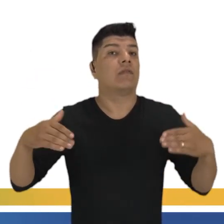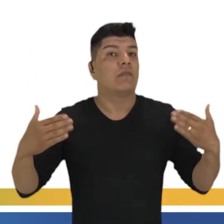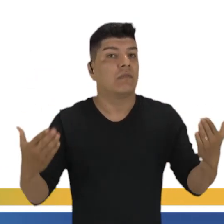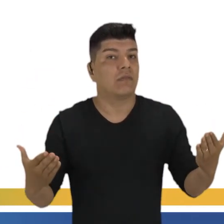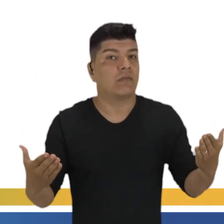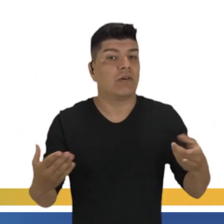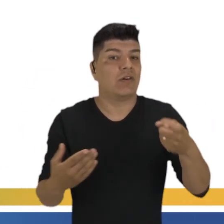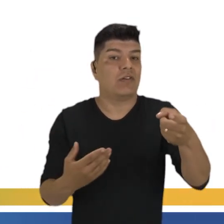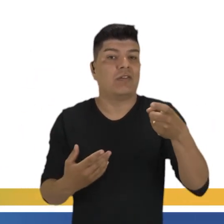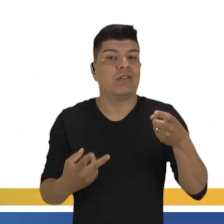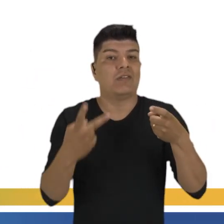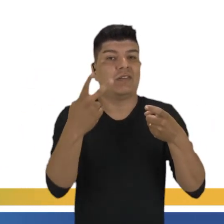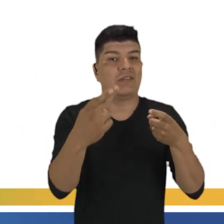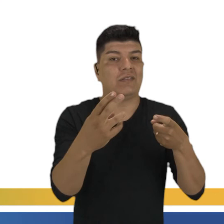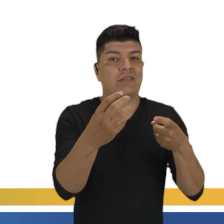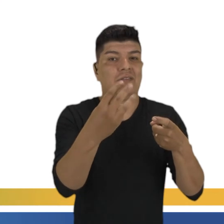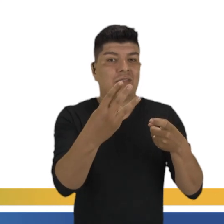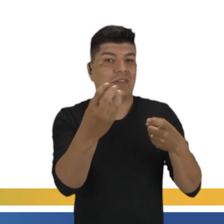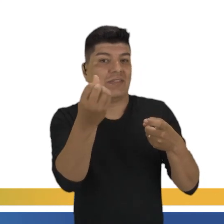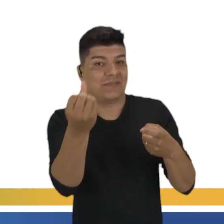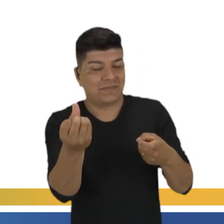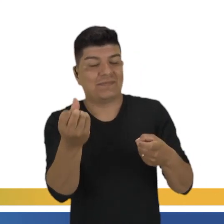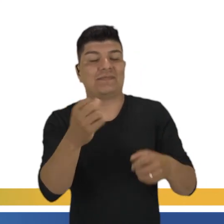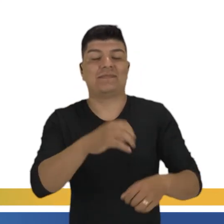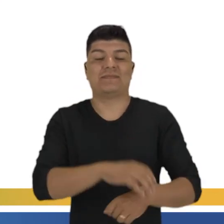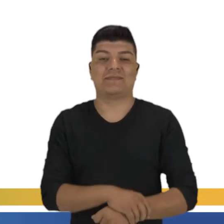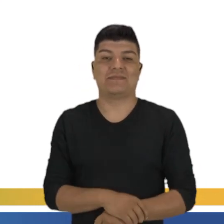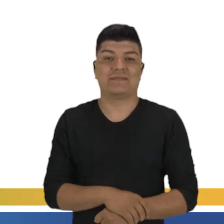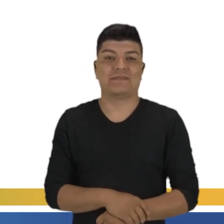será 36. Ou seja,